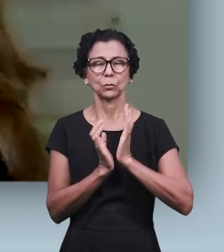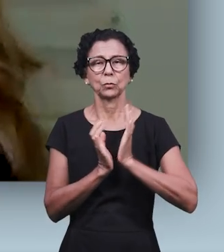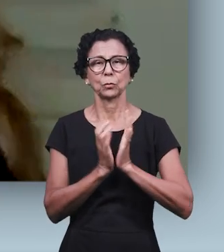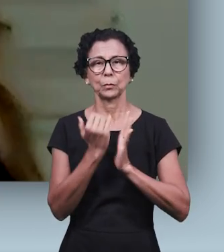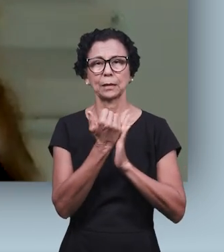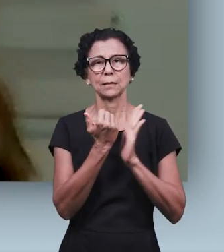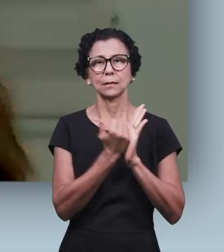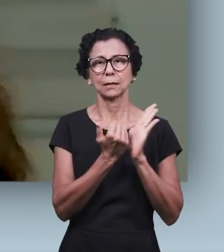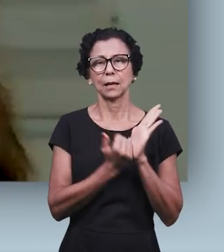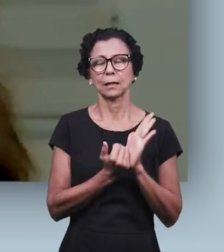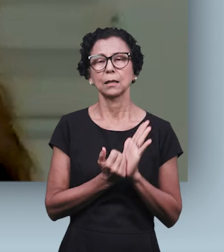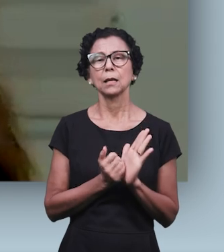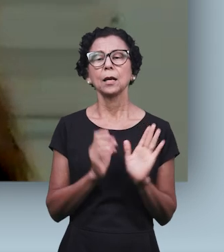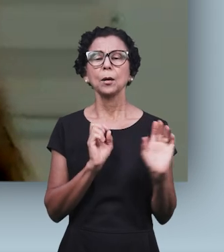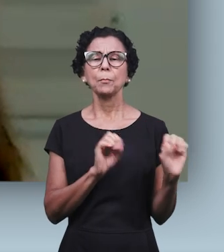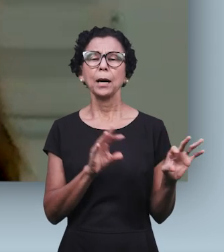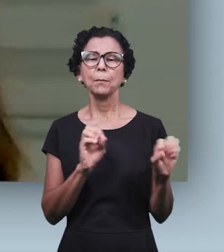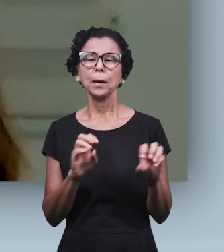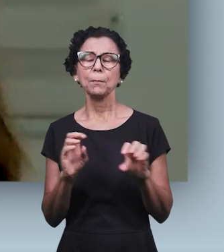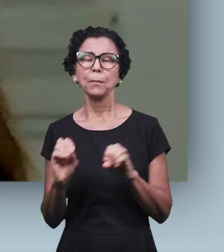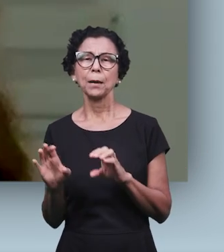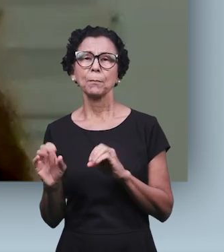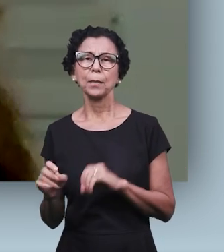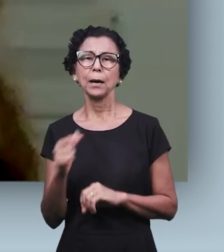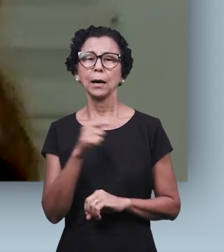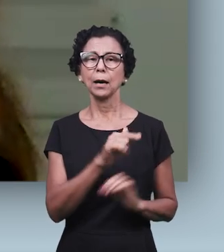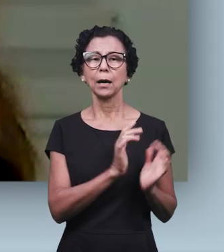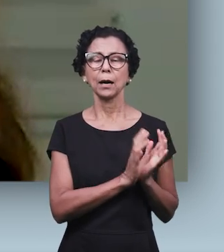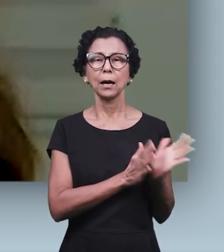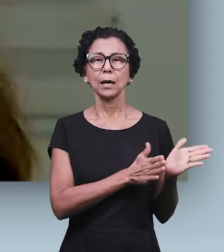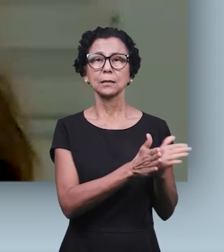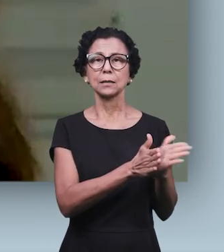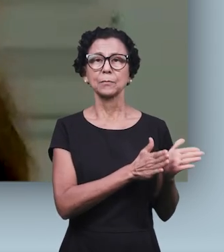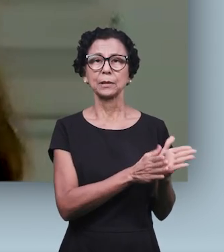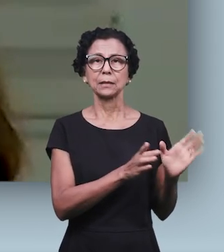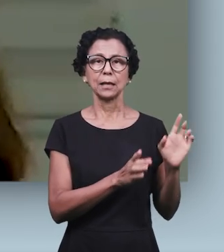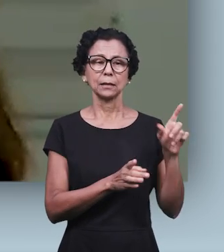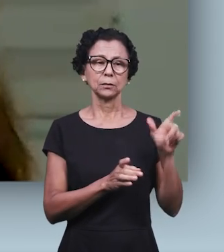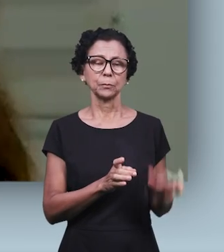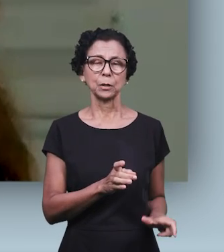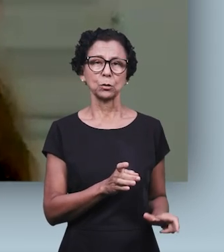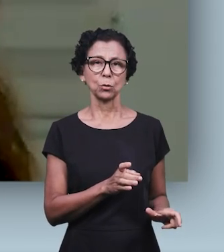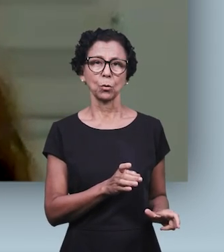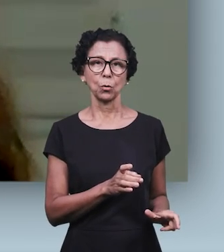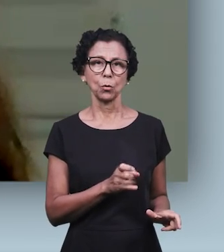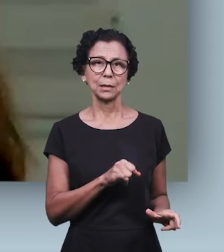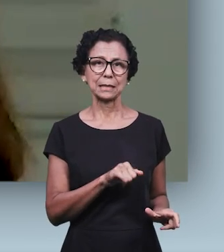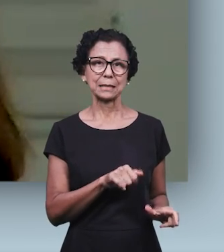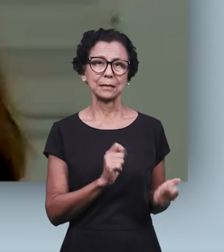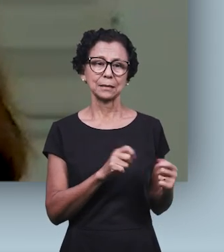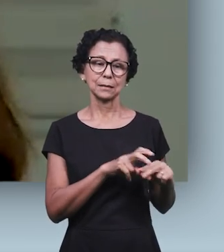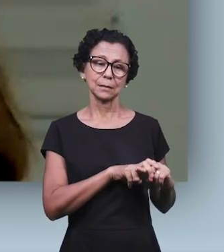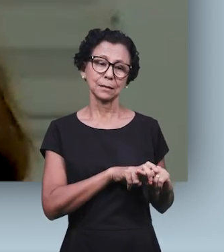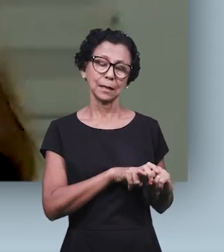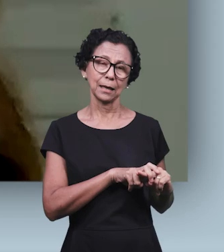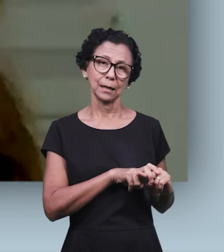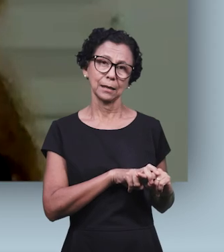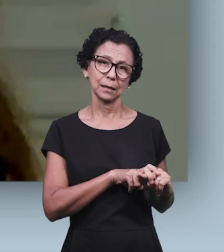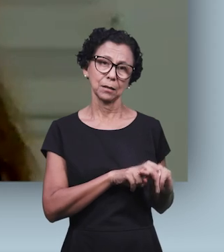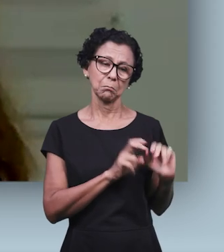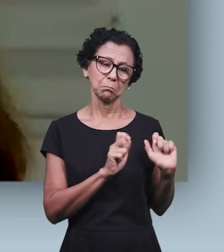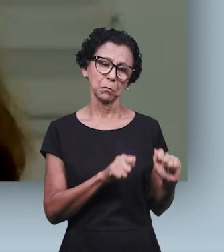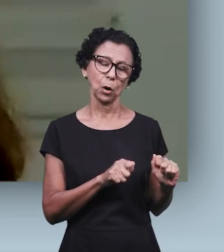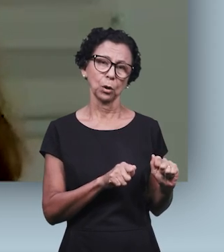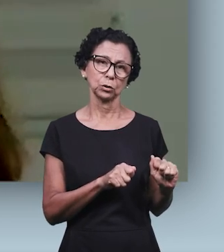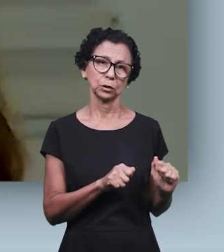vai estar ali ministrando a aula. A irmã da acessibilidade vai estar sentada, se for necessário. Dependendo da idade da